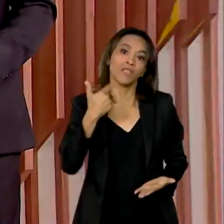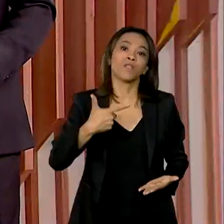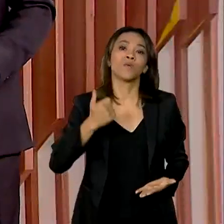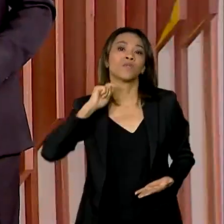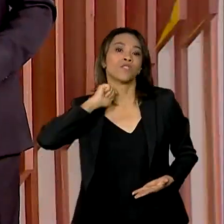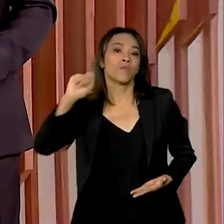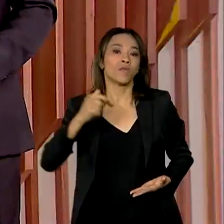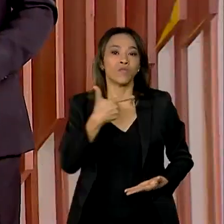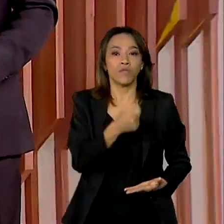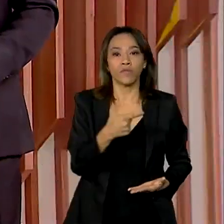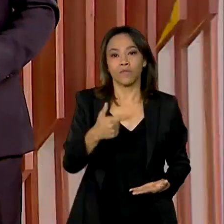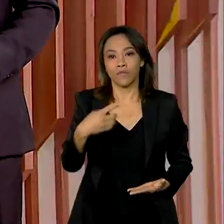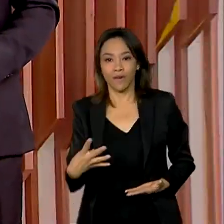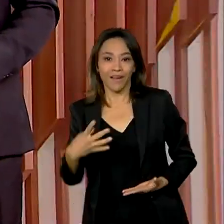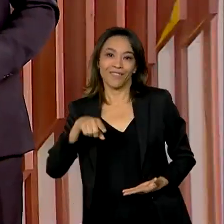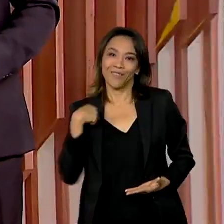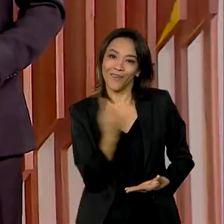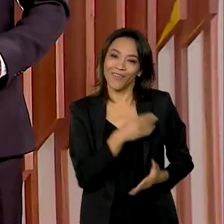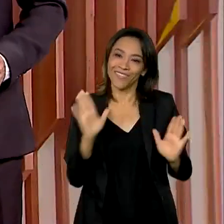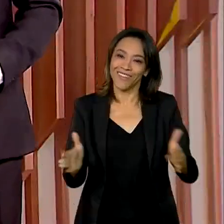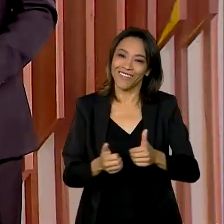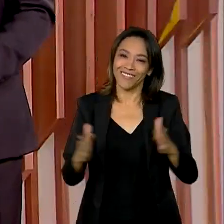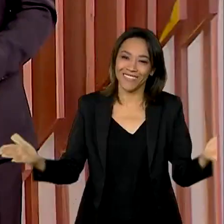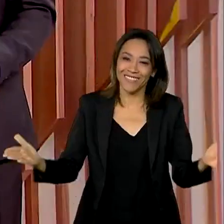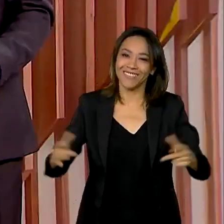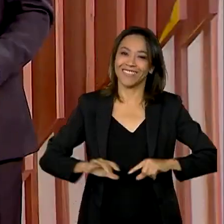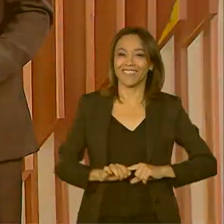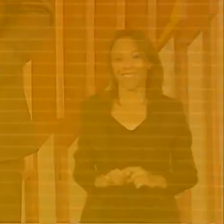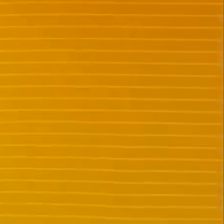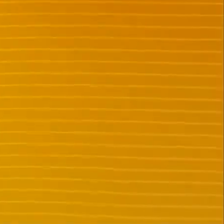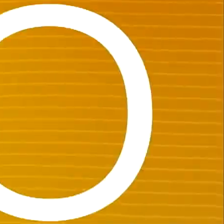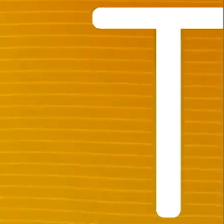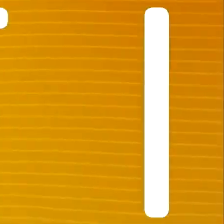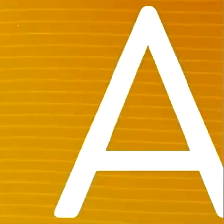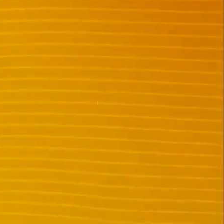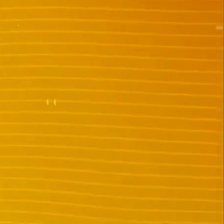abril de 2024, o Brasil em Dia começa agora.